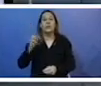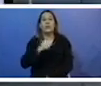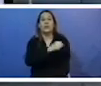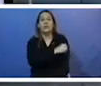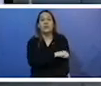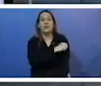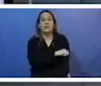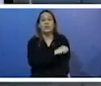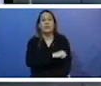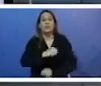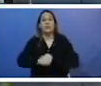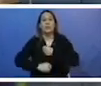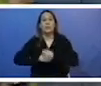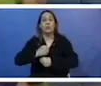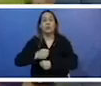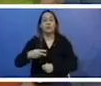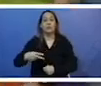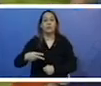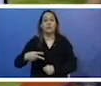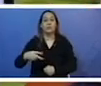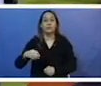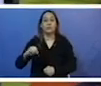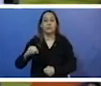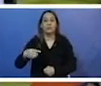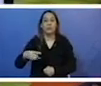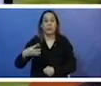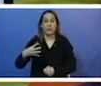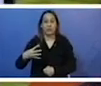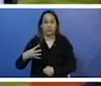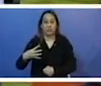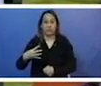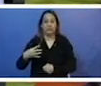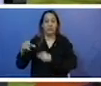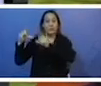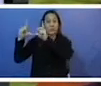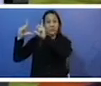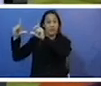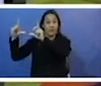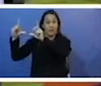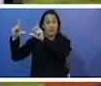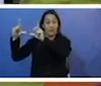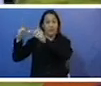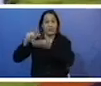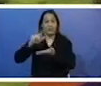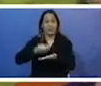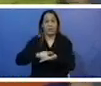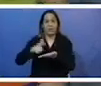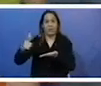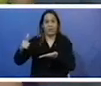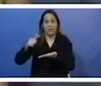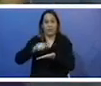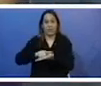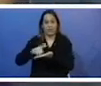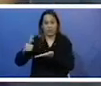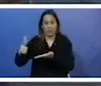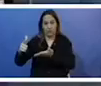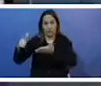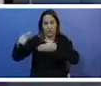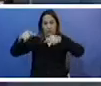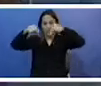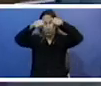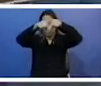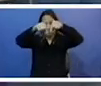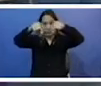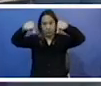Janeiro, 2014. Nas imagens há vários folhetos pendurados. Você sabe o que é um folheto?